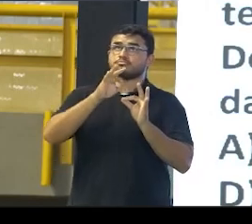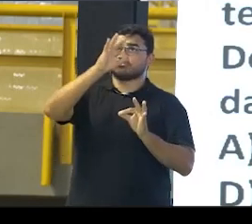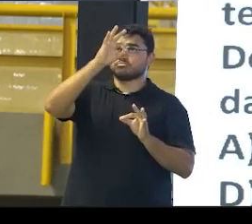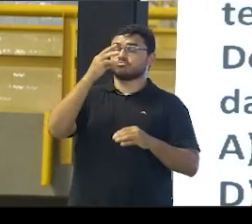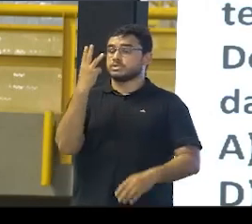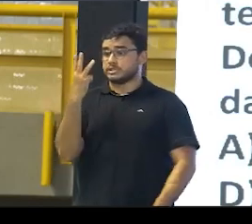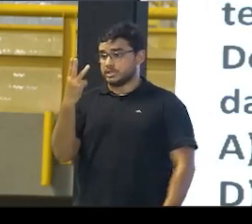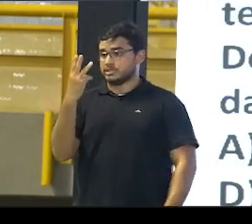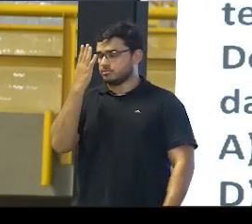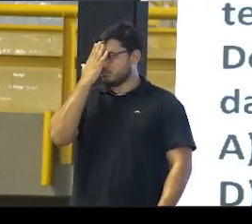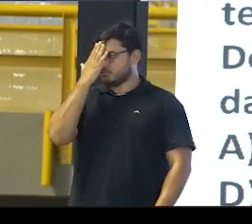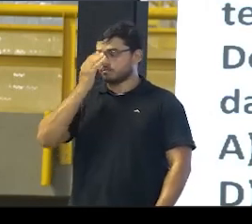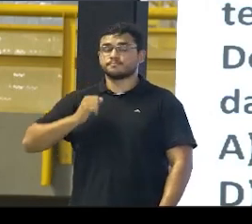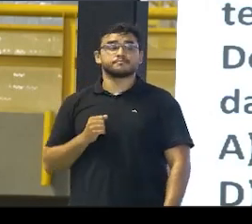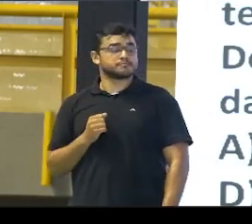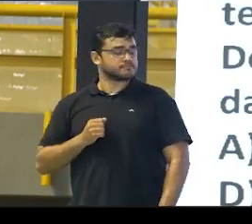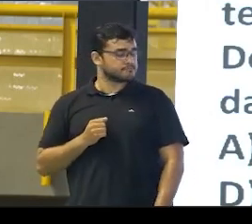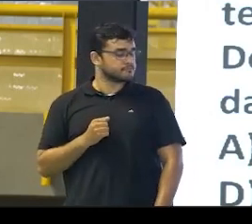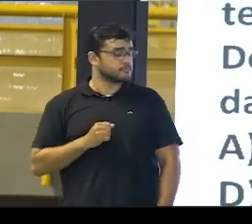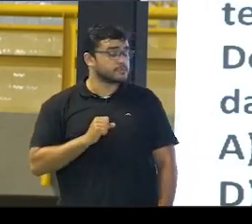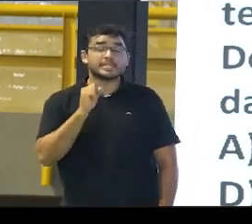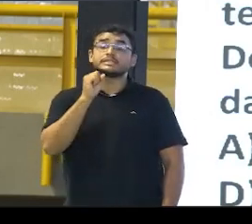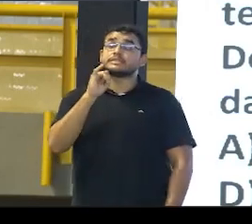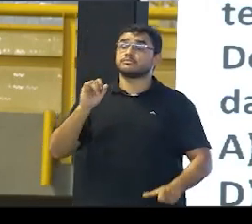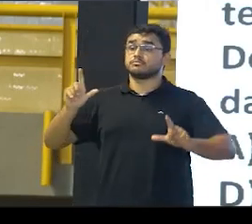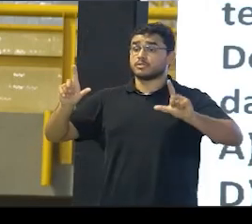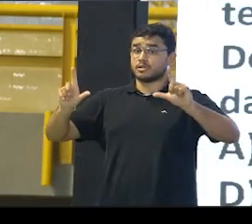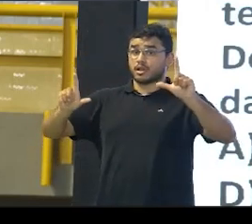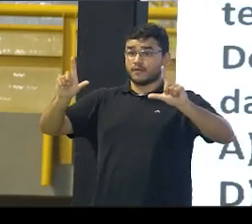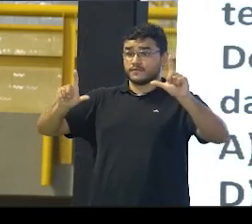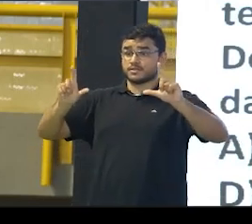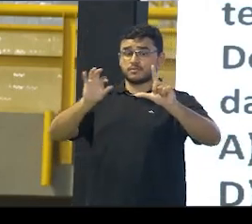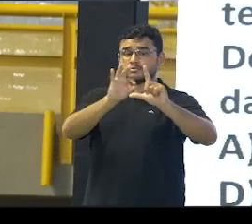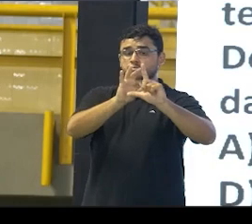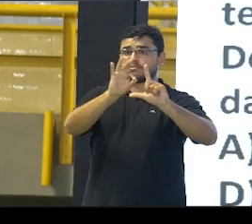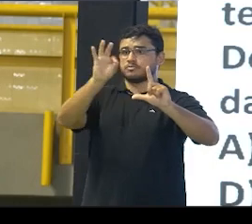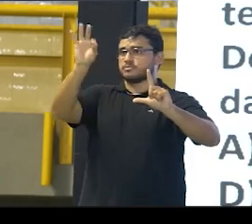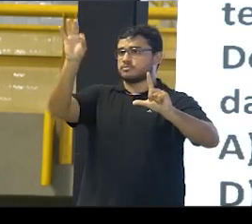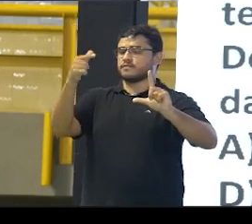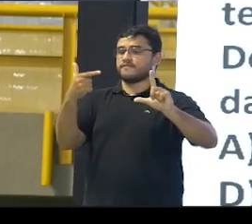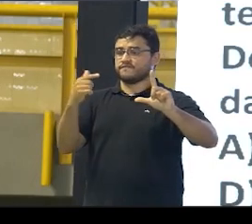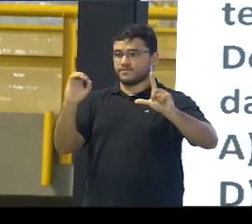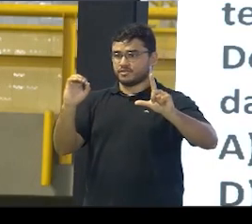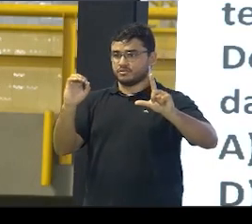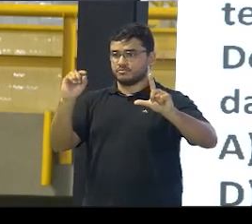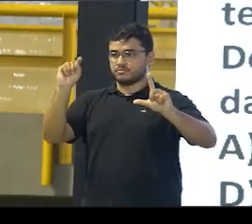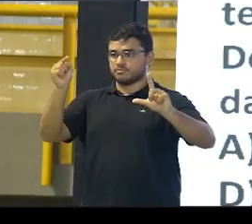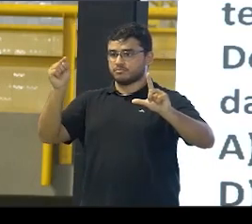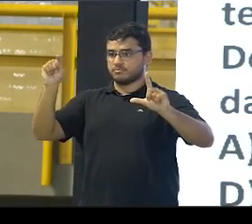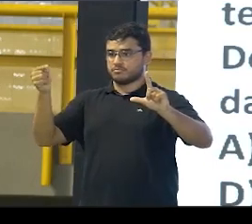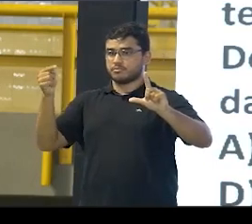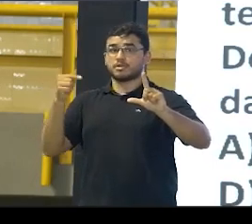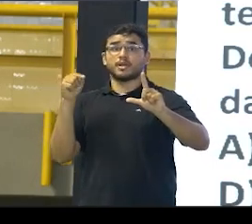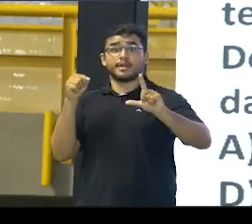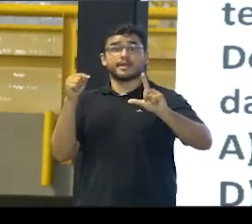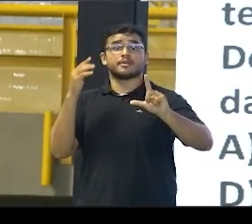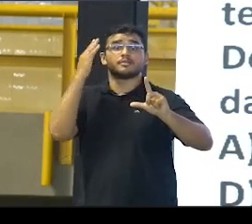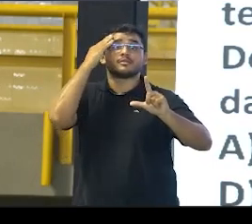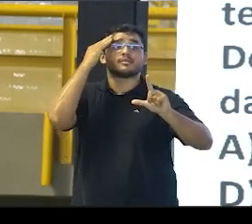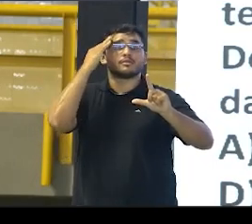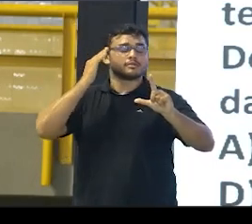ser 4 por 3. Até a largura é 4 e a altura 3.